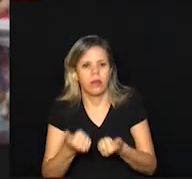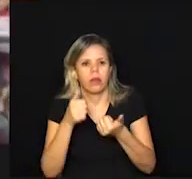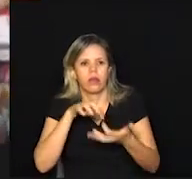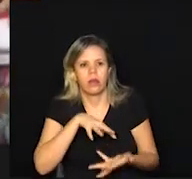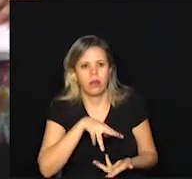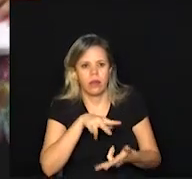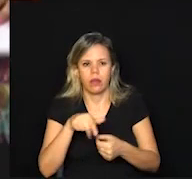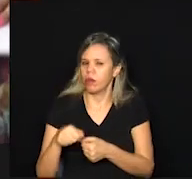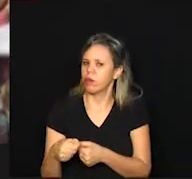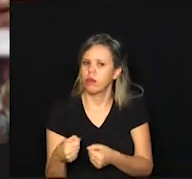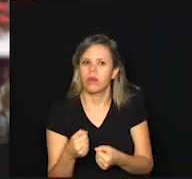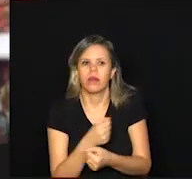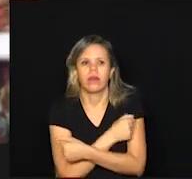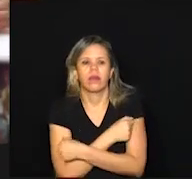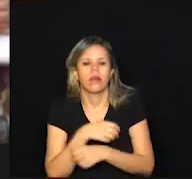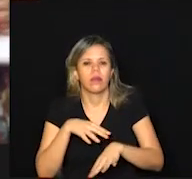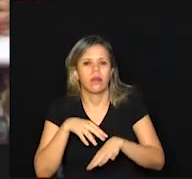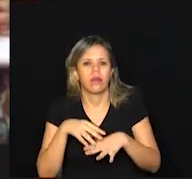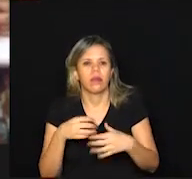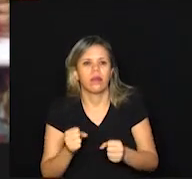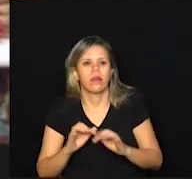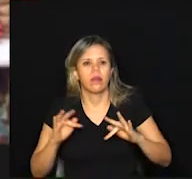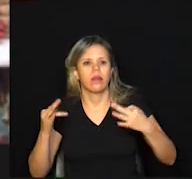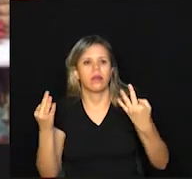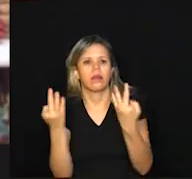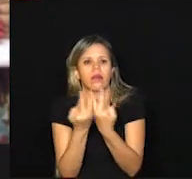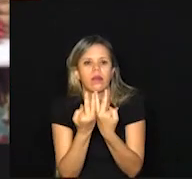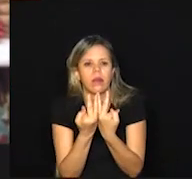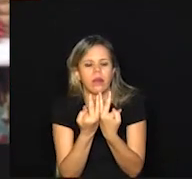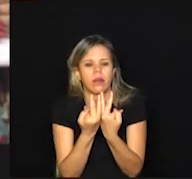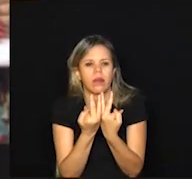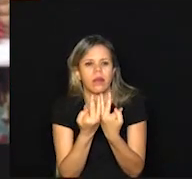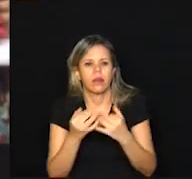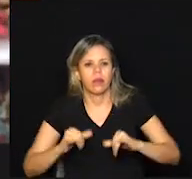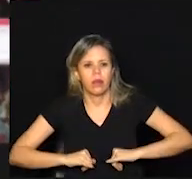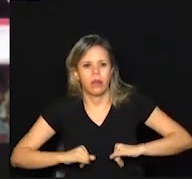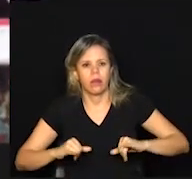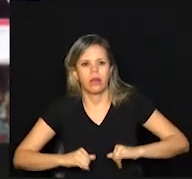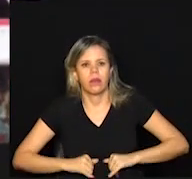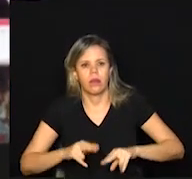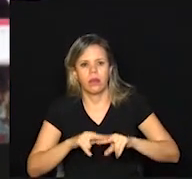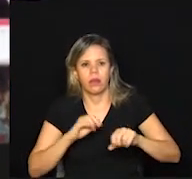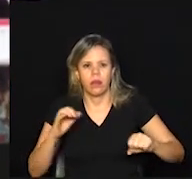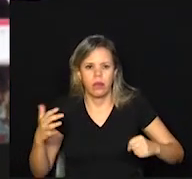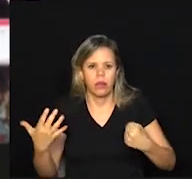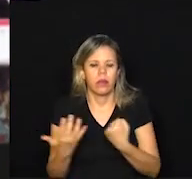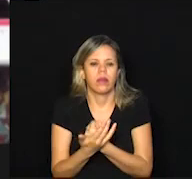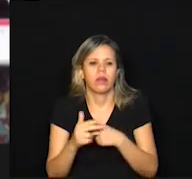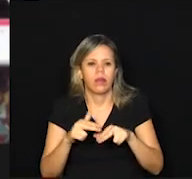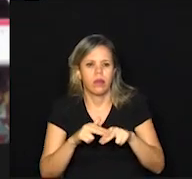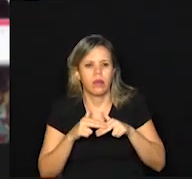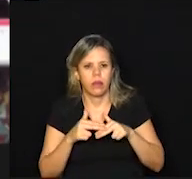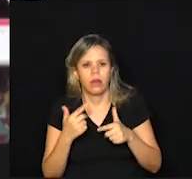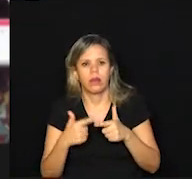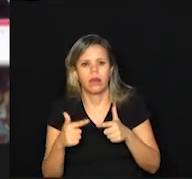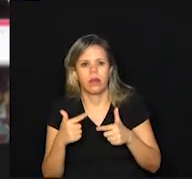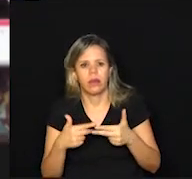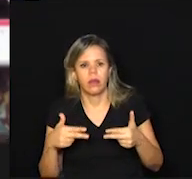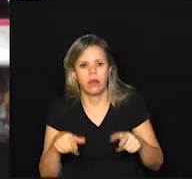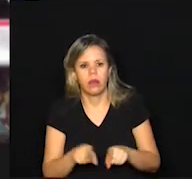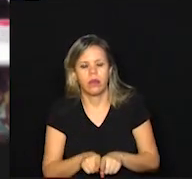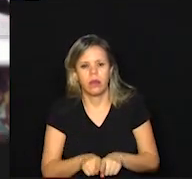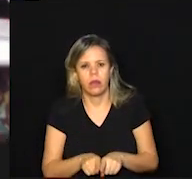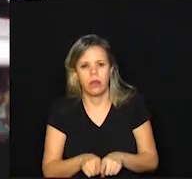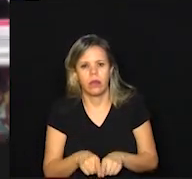universo abraço e acolher todas as famílias que sofrem pela cor verde e por tantos outros males